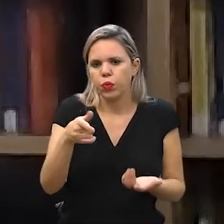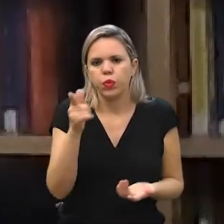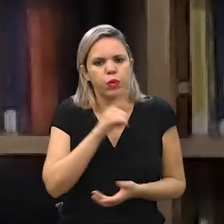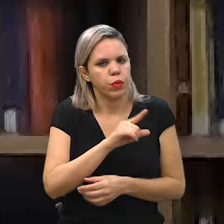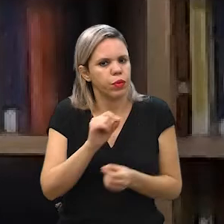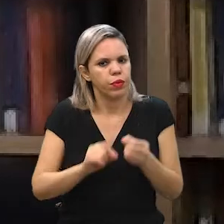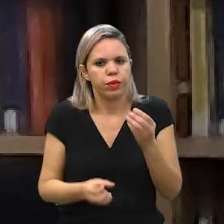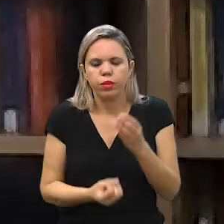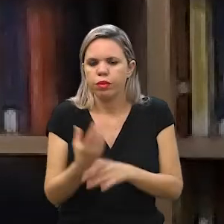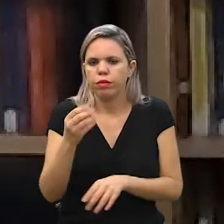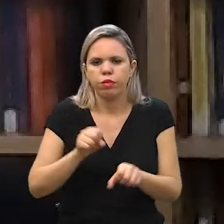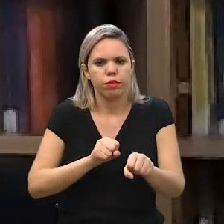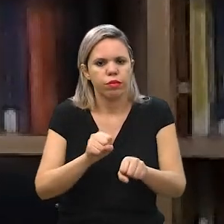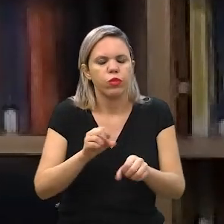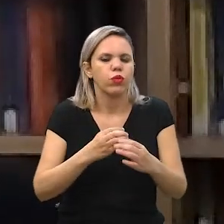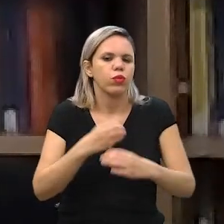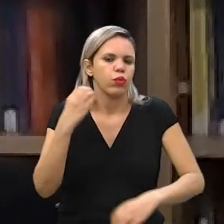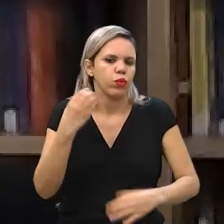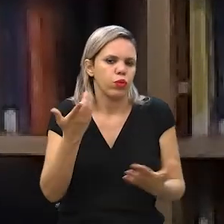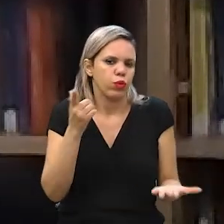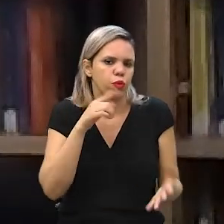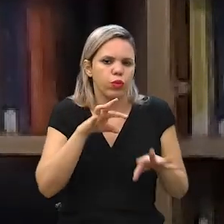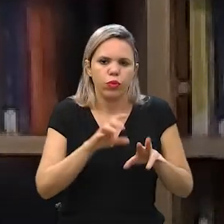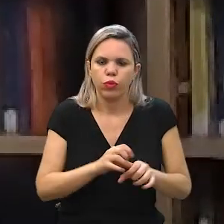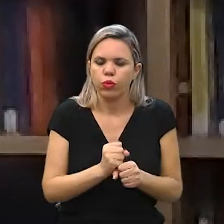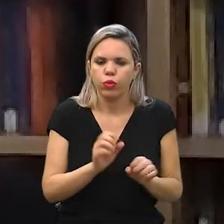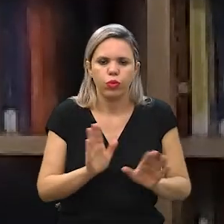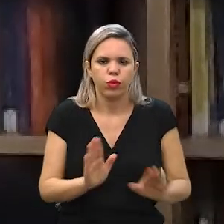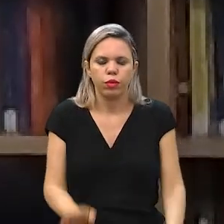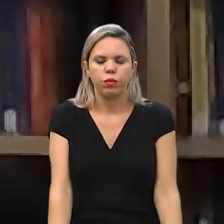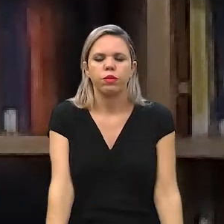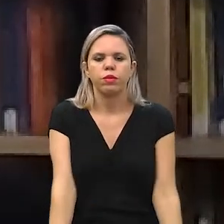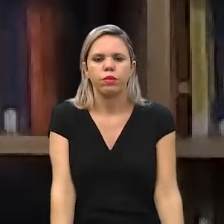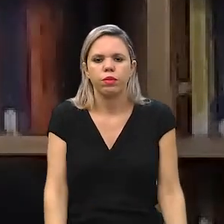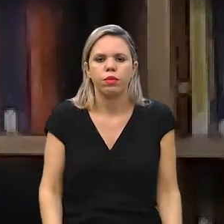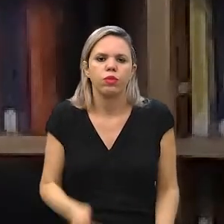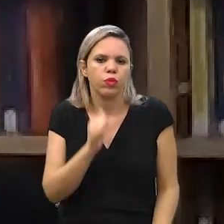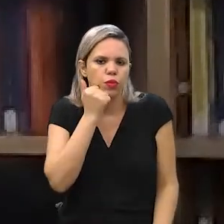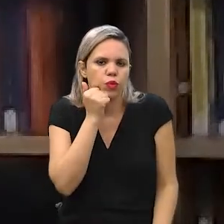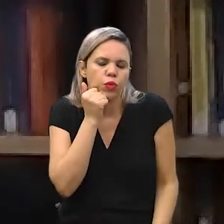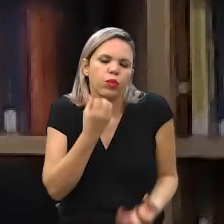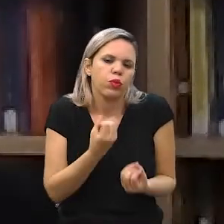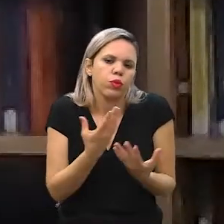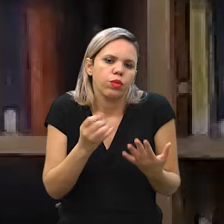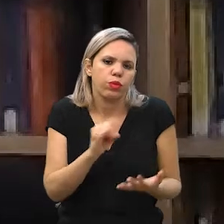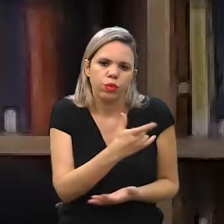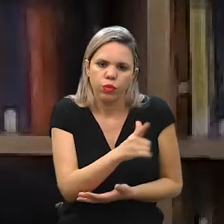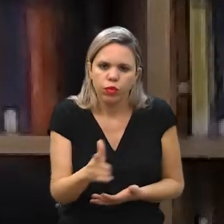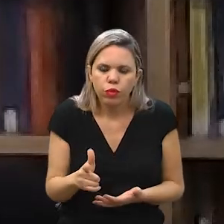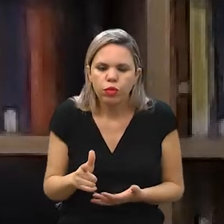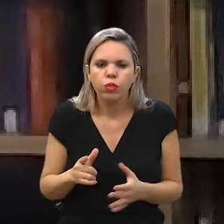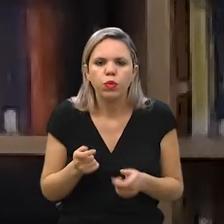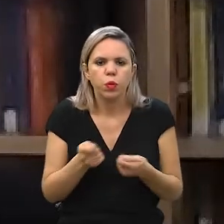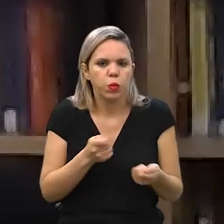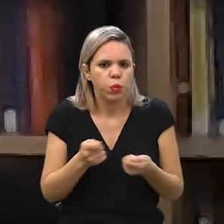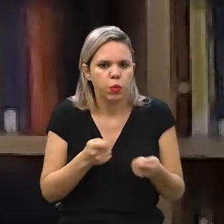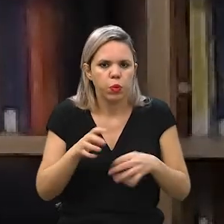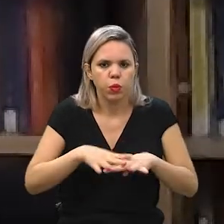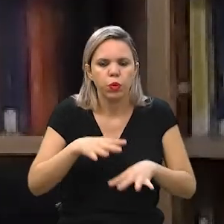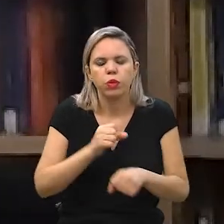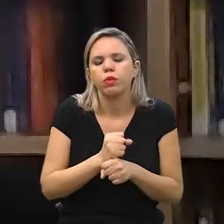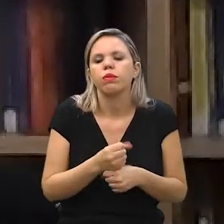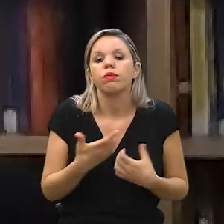consegue formar um engenheiro, né, de computação, você não consegue formar um cientista de dados se ele não tiver domínio da